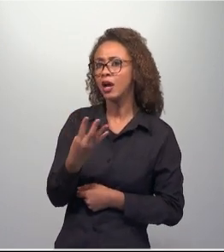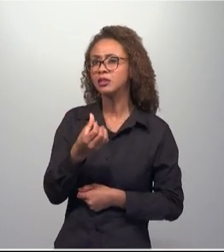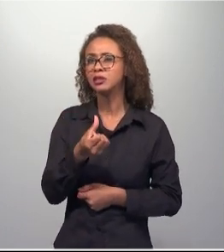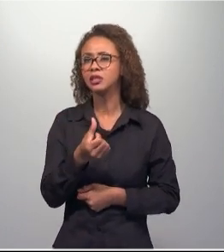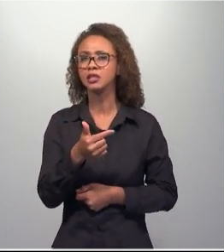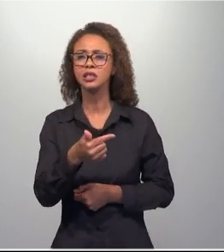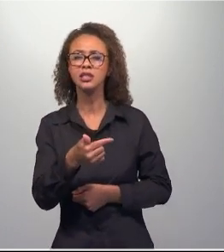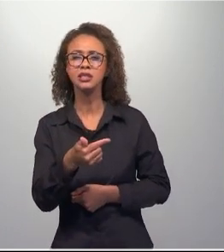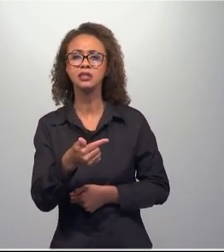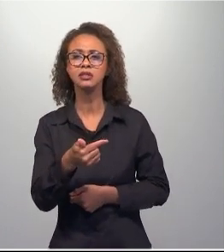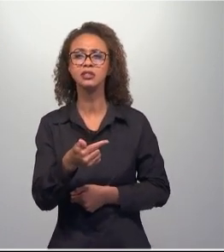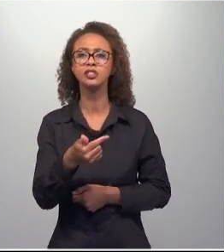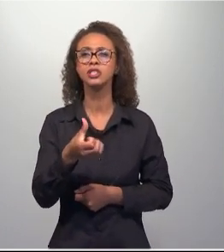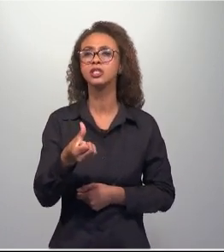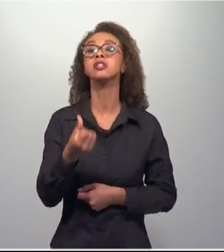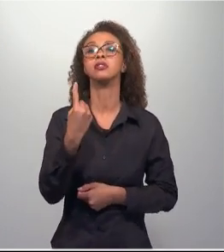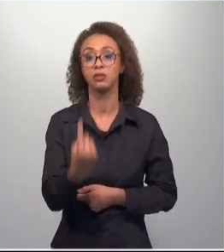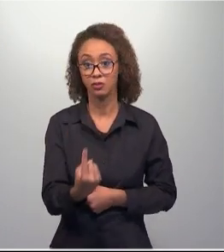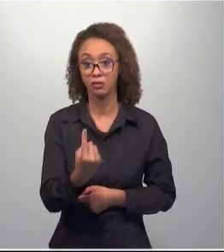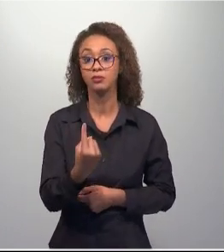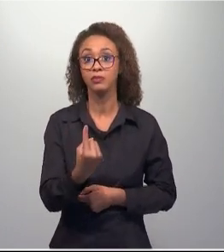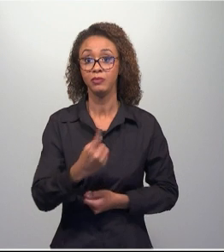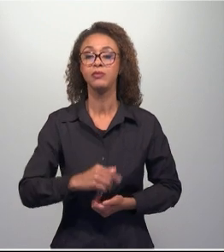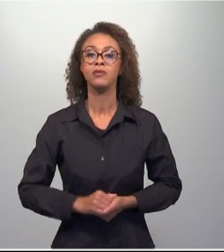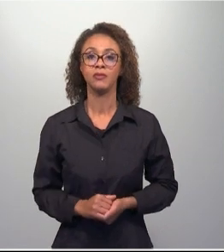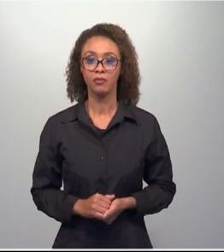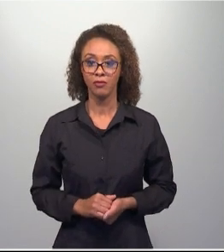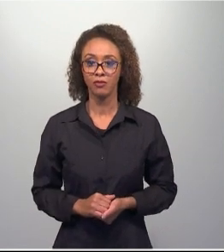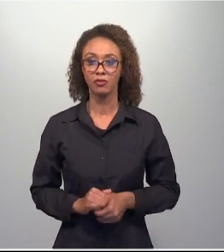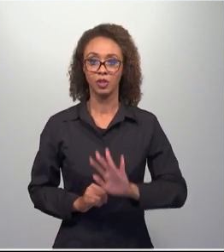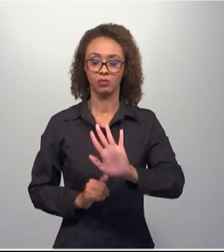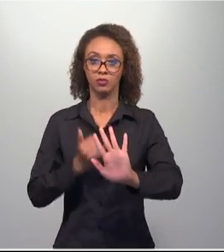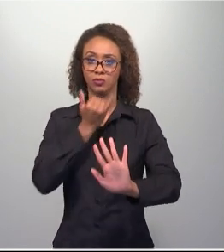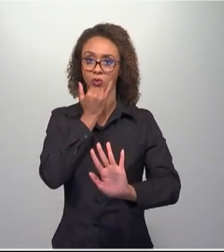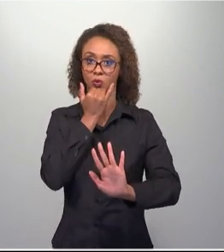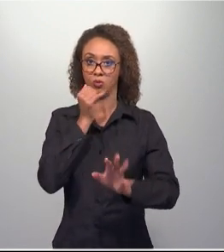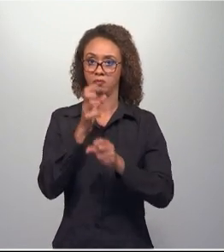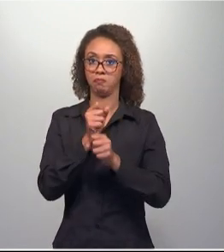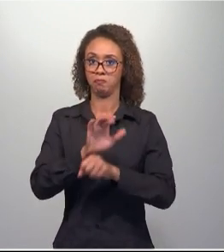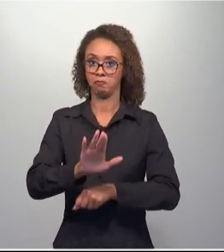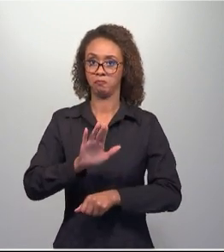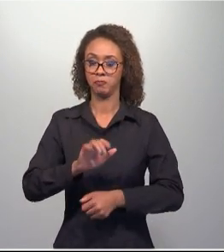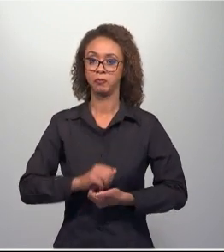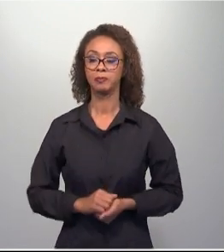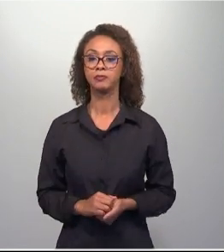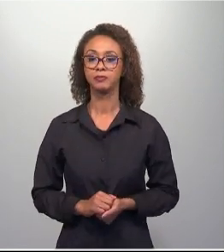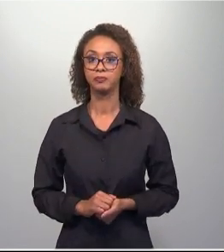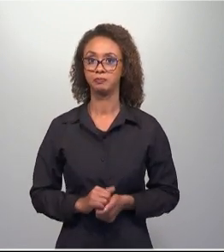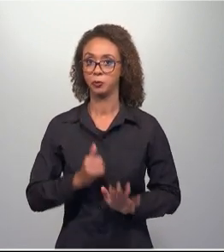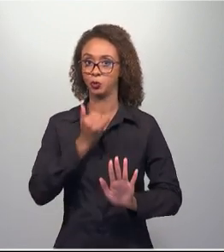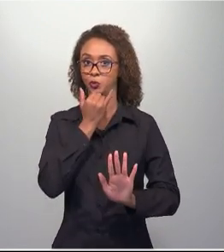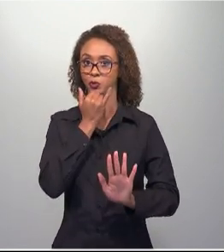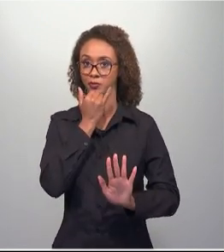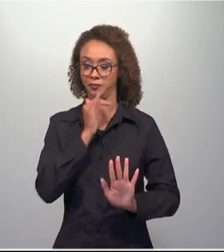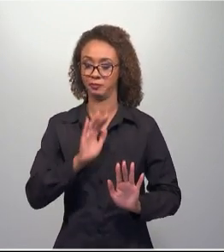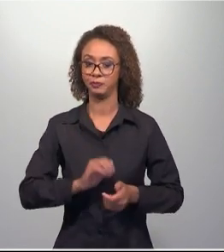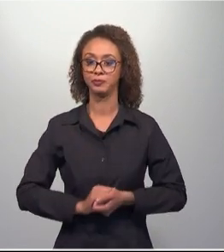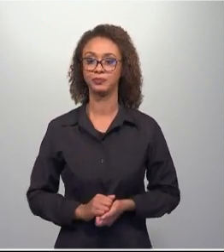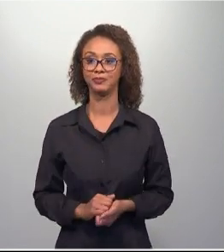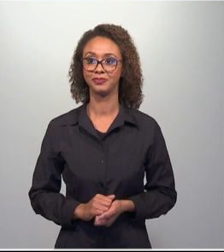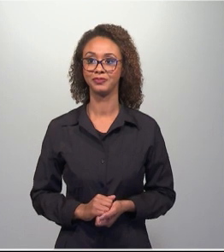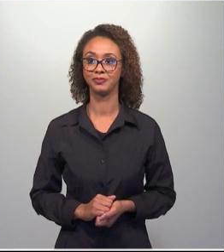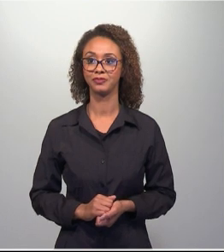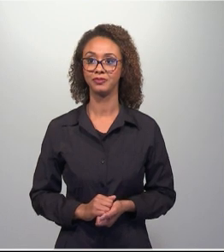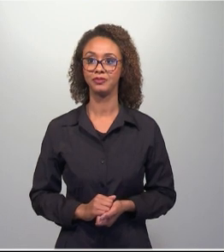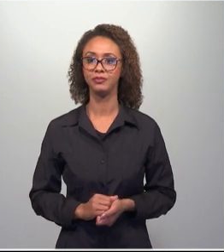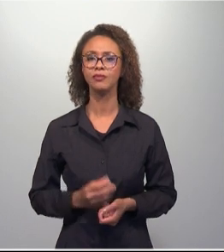61 e não desculpem me desculpem como é que eu